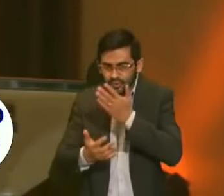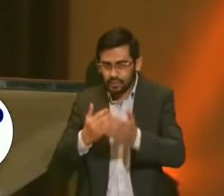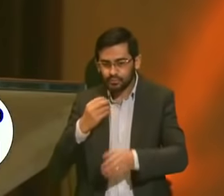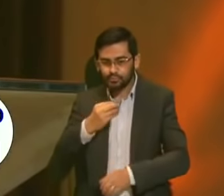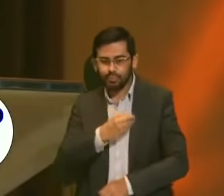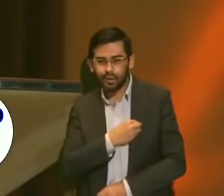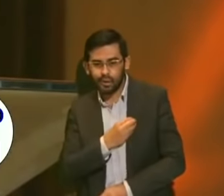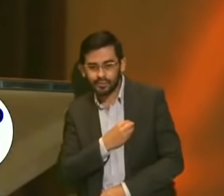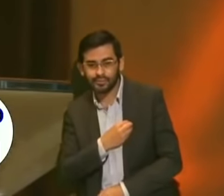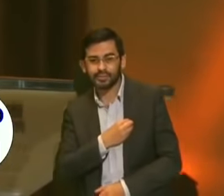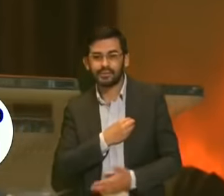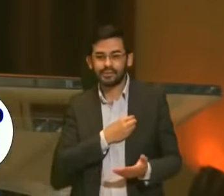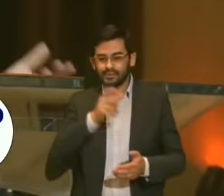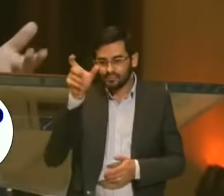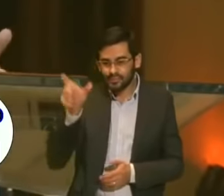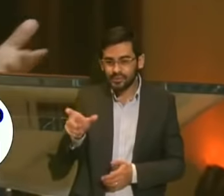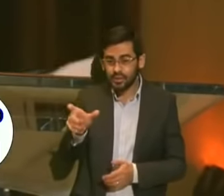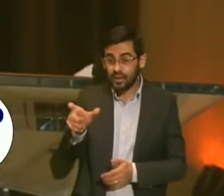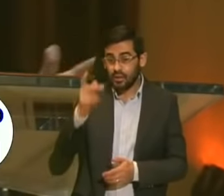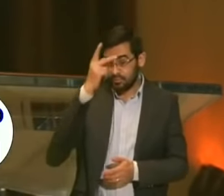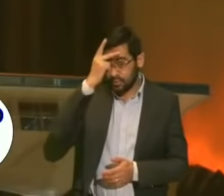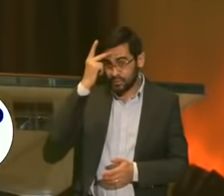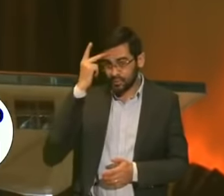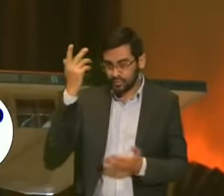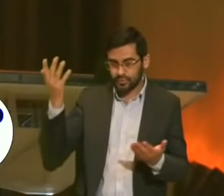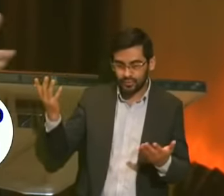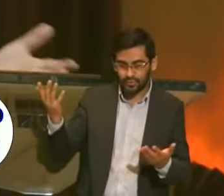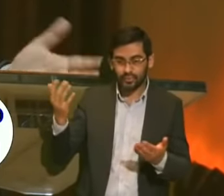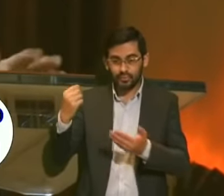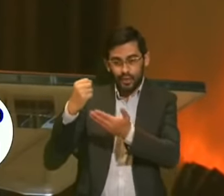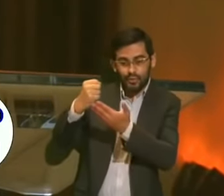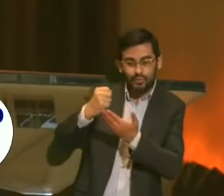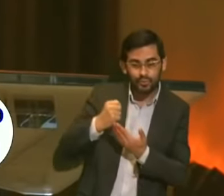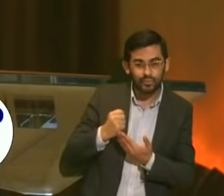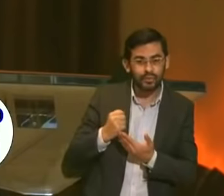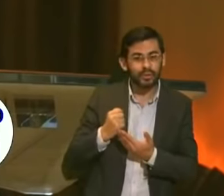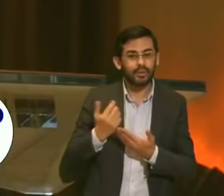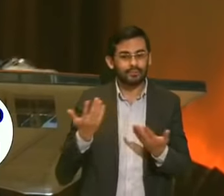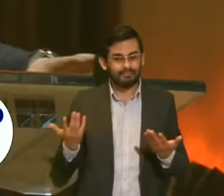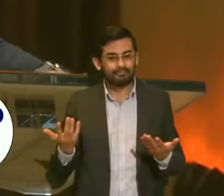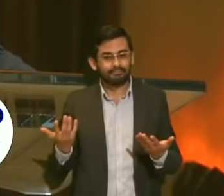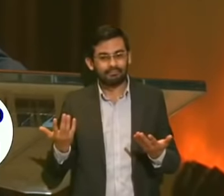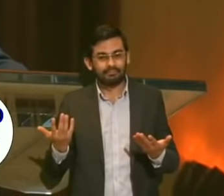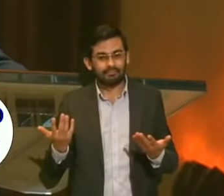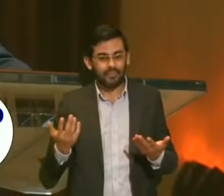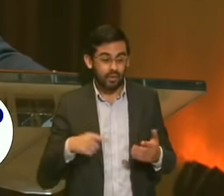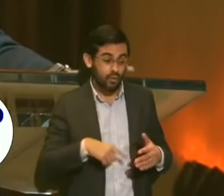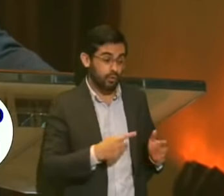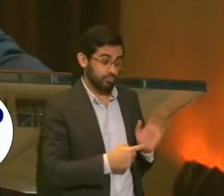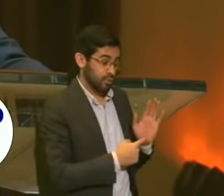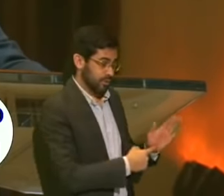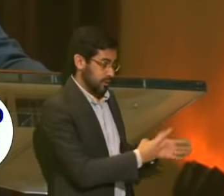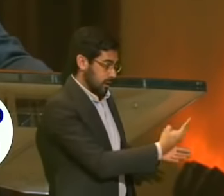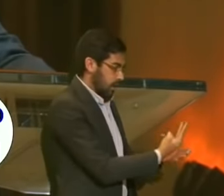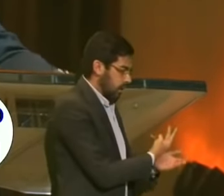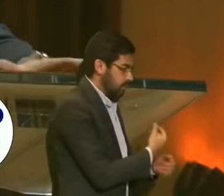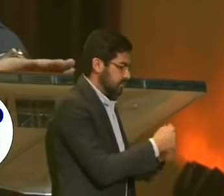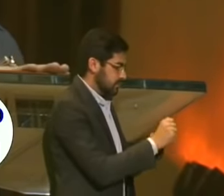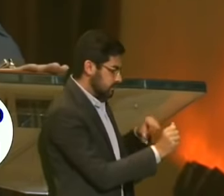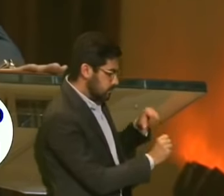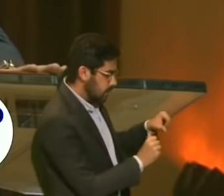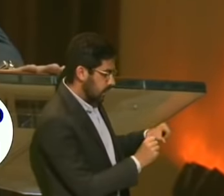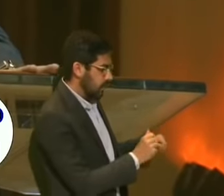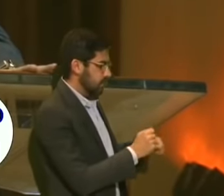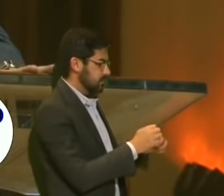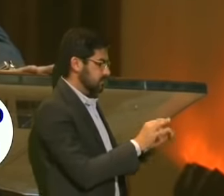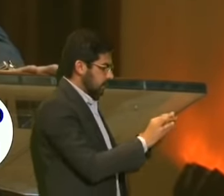pecados mutuamente. Já pensou chegar lá com o meu orçamento, chegar lá com tudo aquilo e dizer: oh, aqui está errado, você tem que mexer nisso aqui, você tem